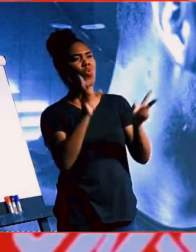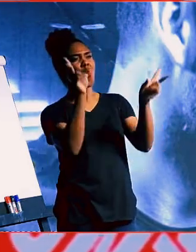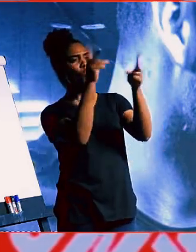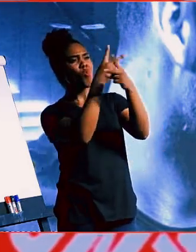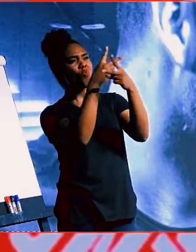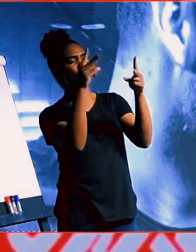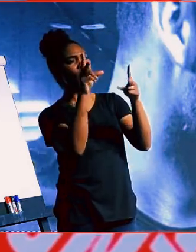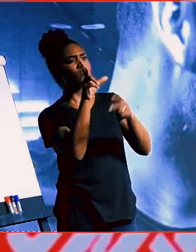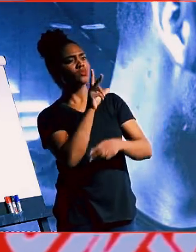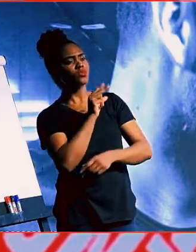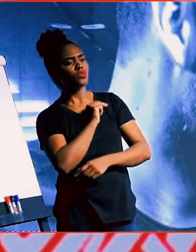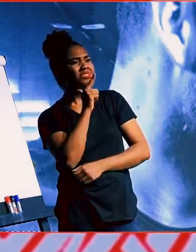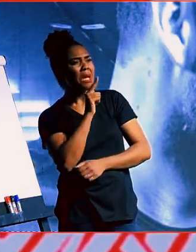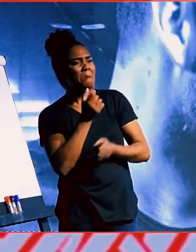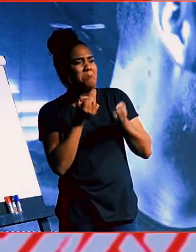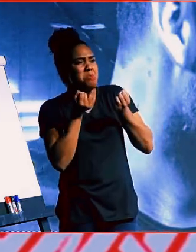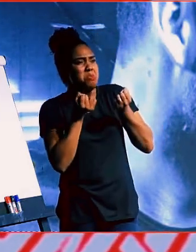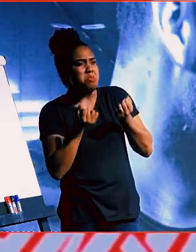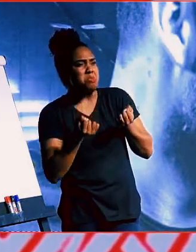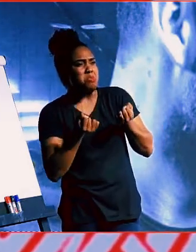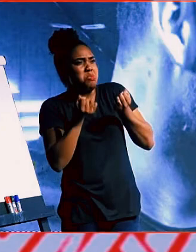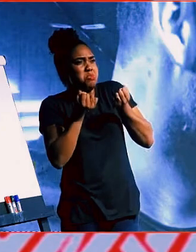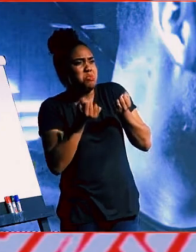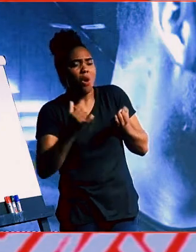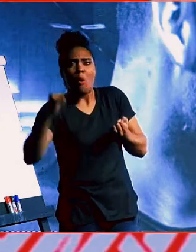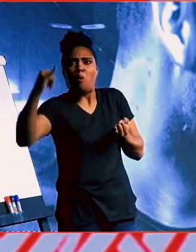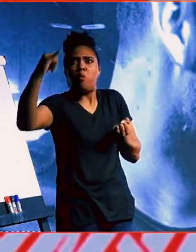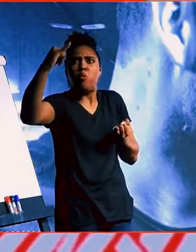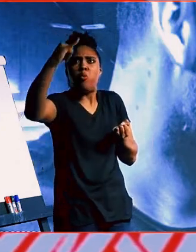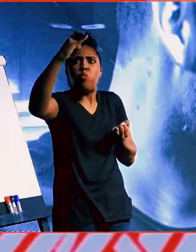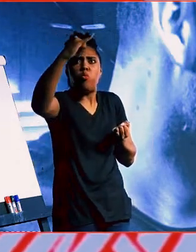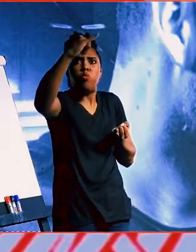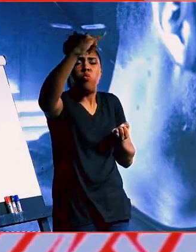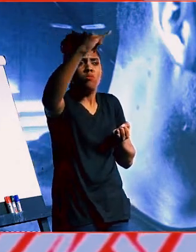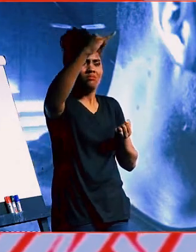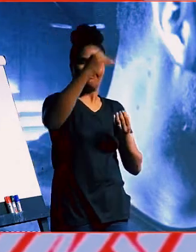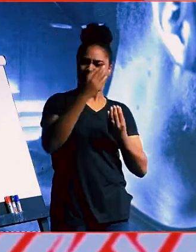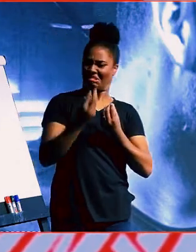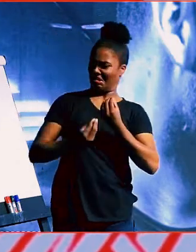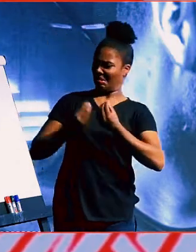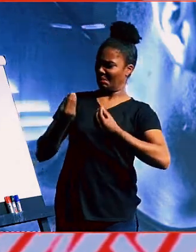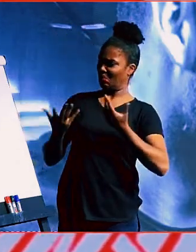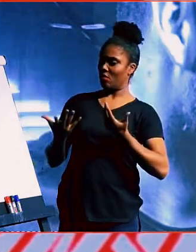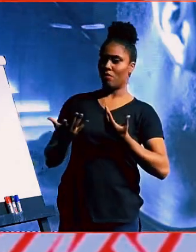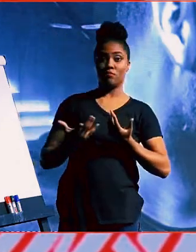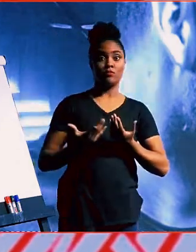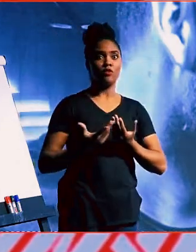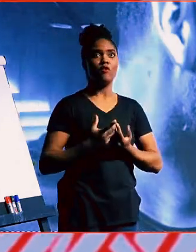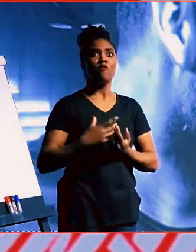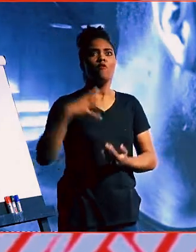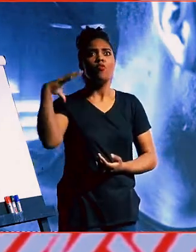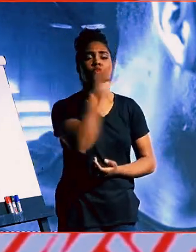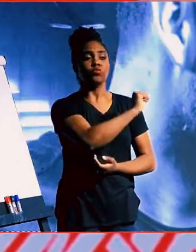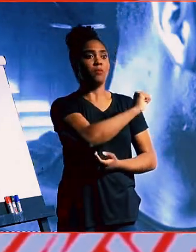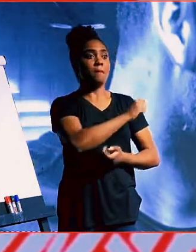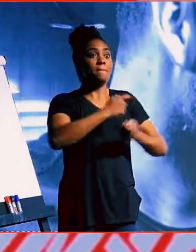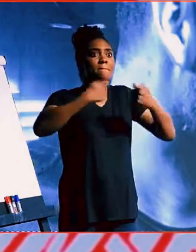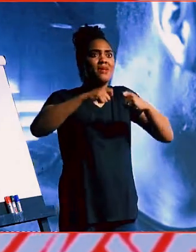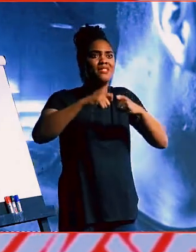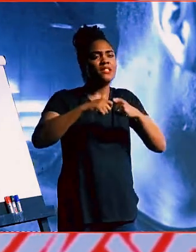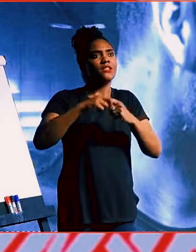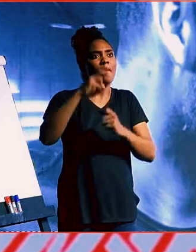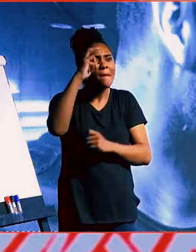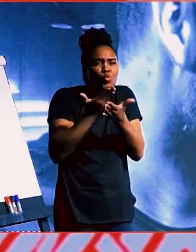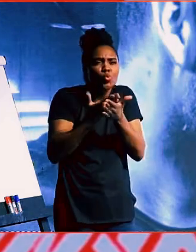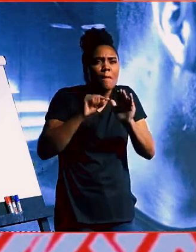suportar toneladas alguém fala mais como eu preciso de velocidade eu preciso de propulsão eu preciso de aerodinâmica eu preciso descobrir o